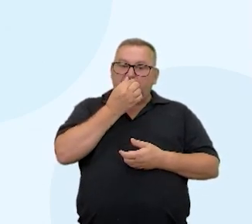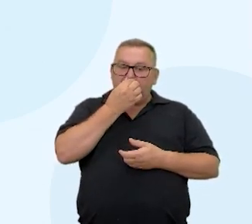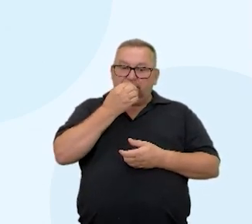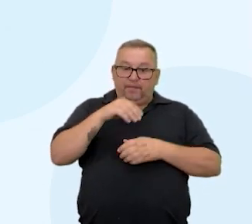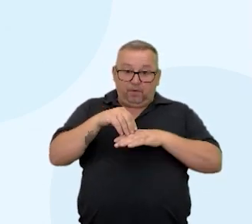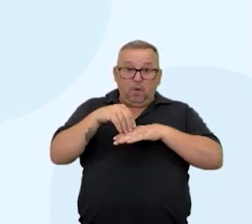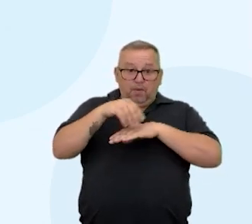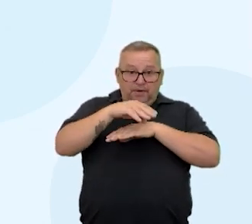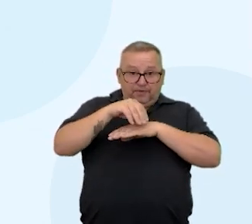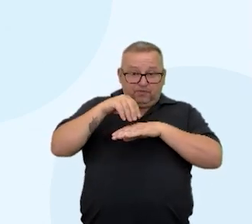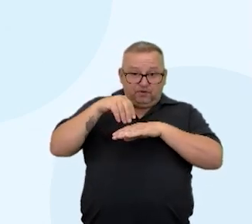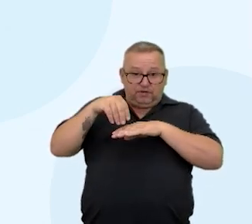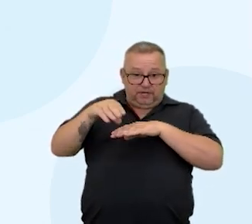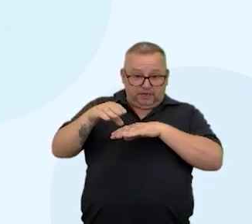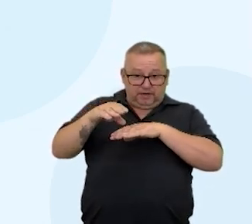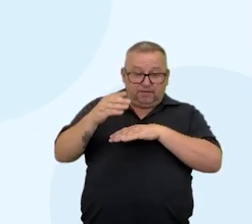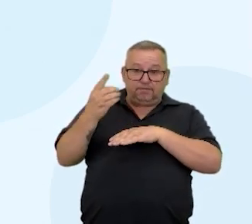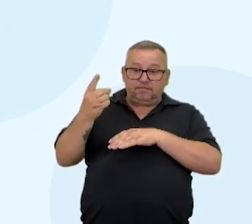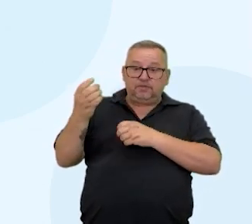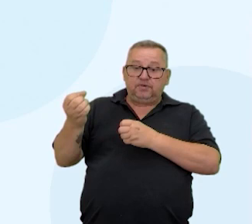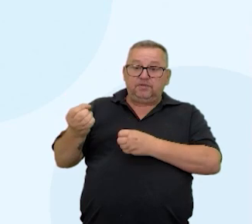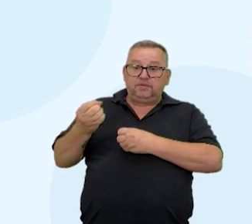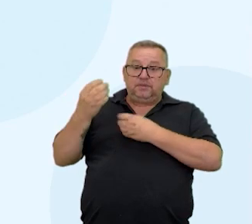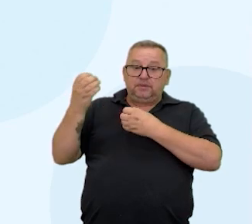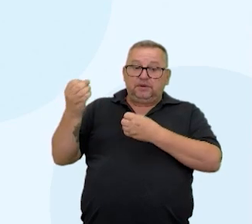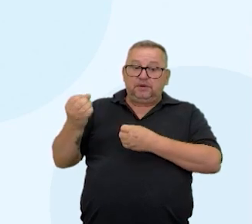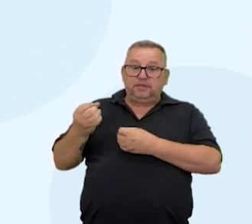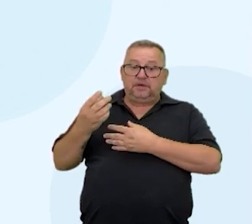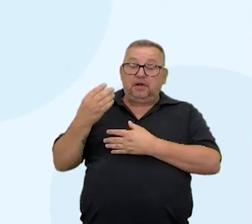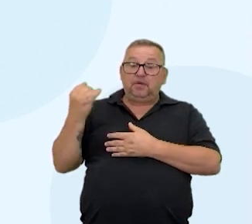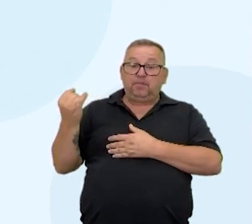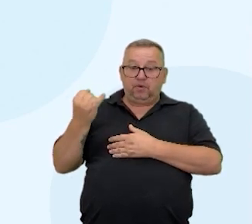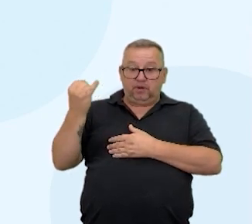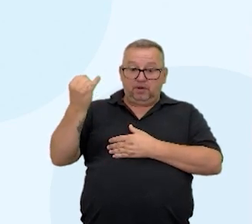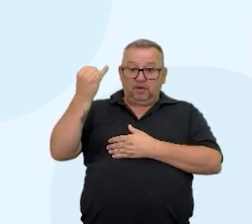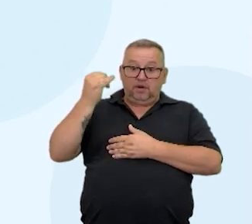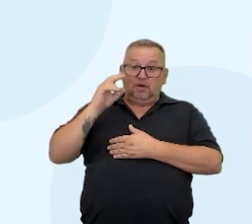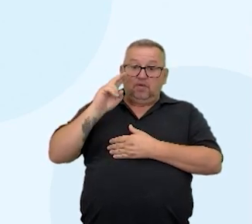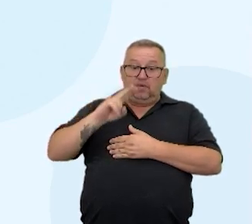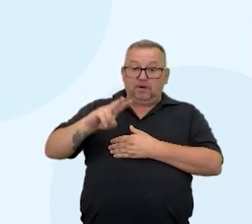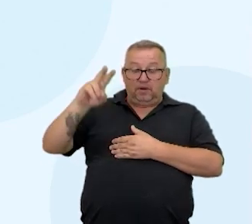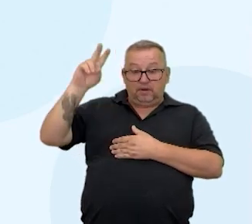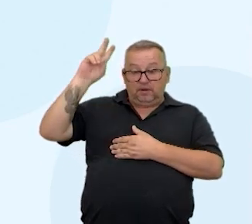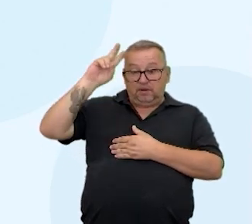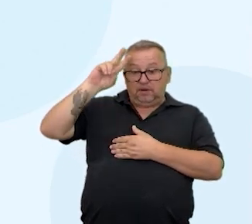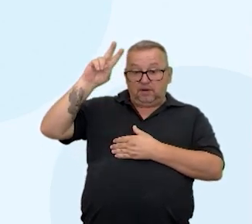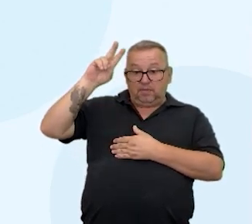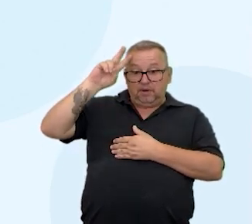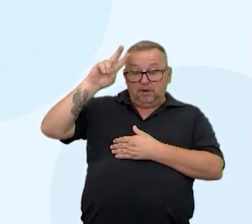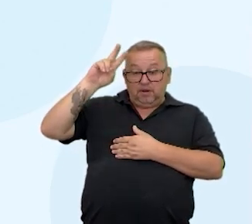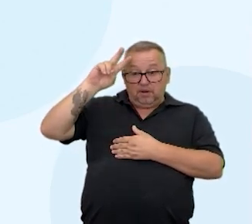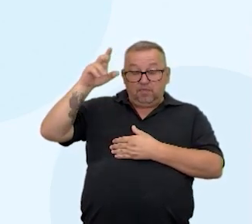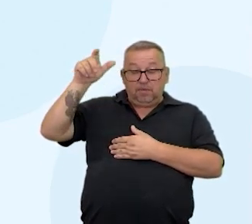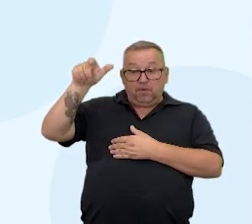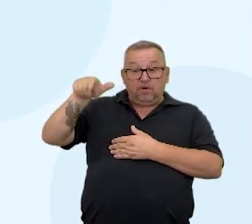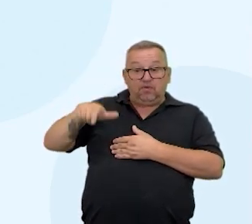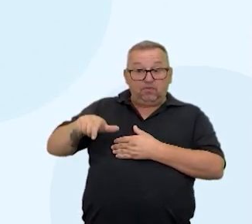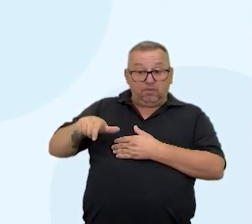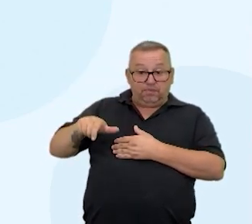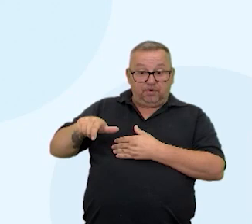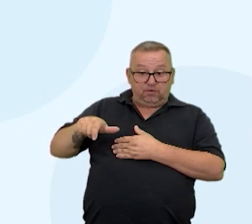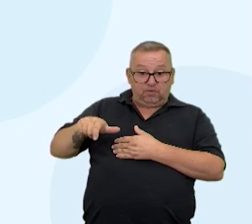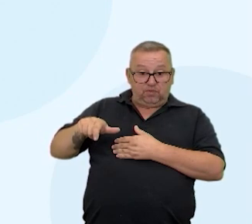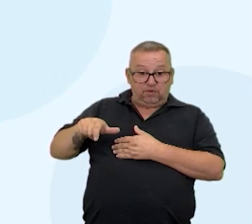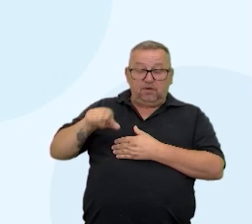com a gente uma informação que lhe pareça relevante, coletada a partir da